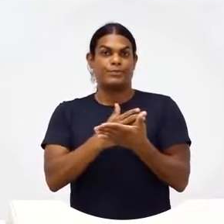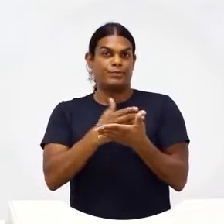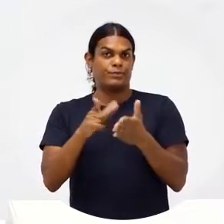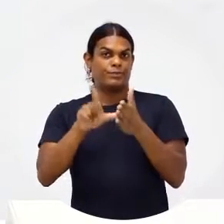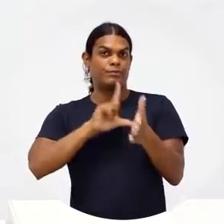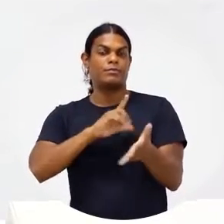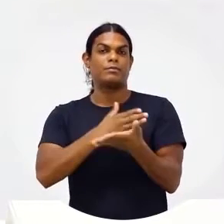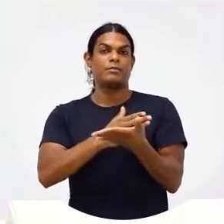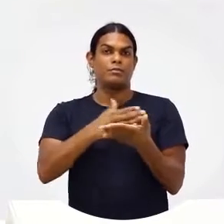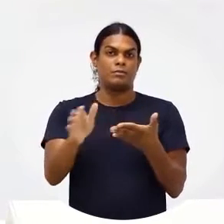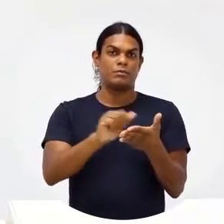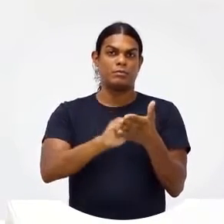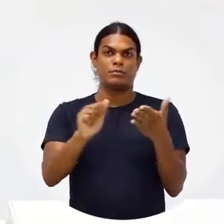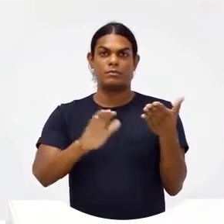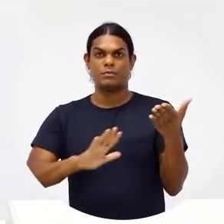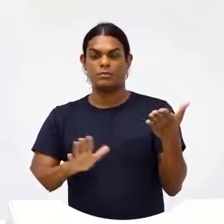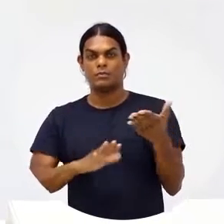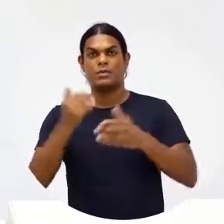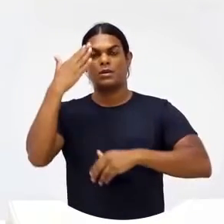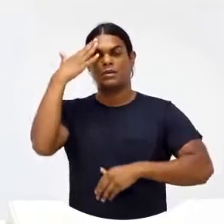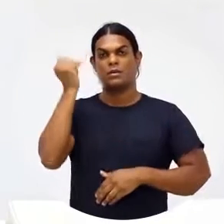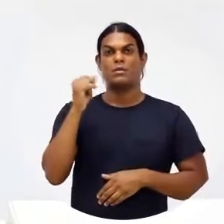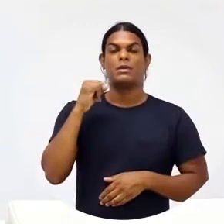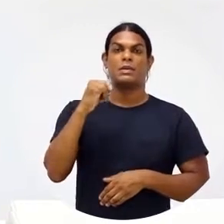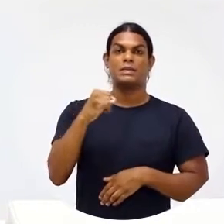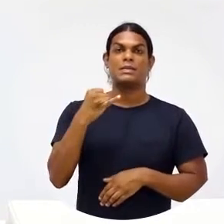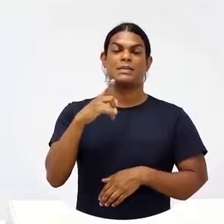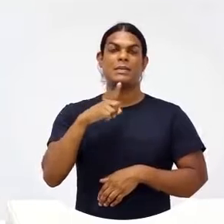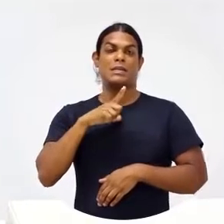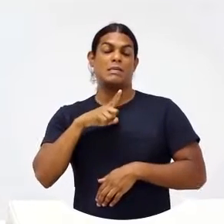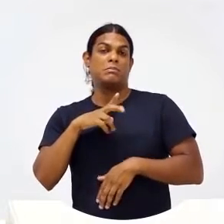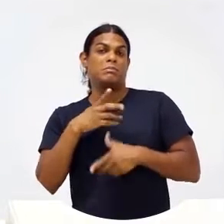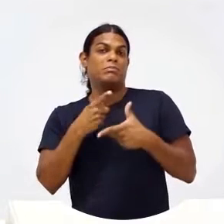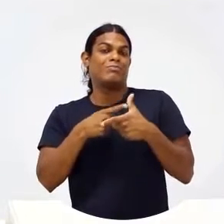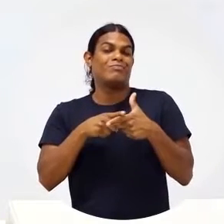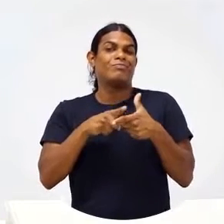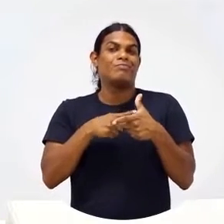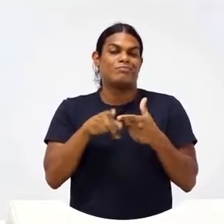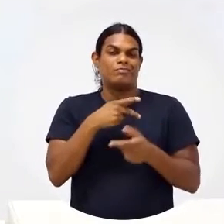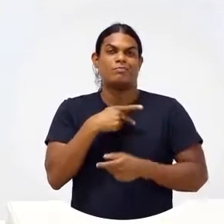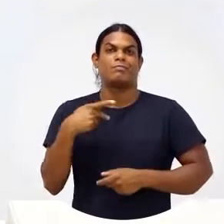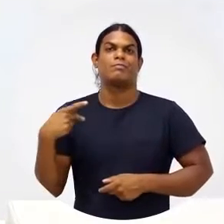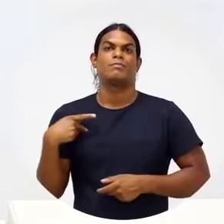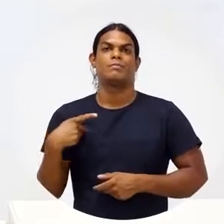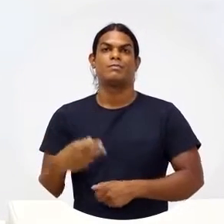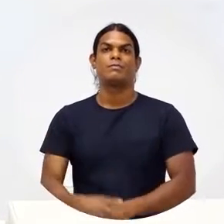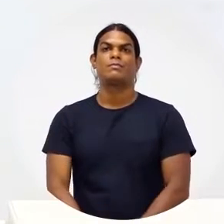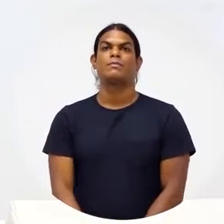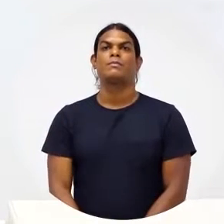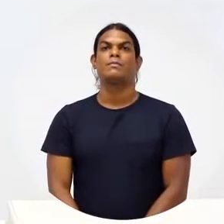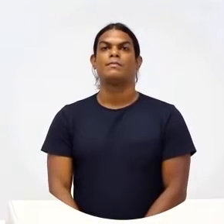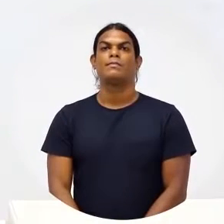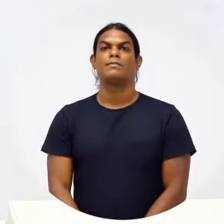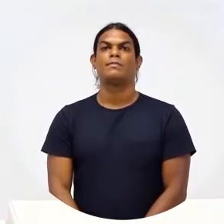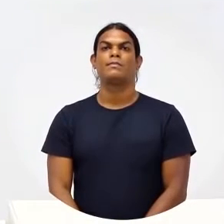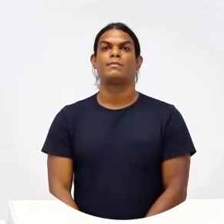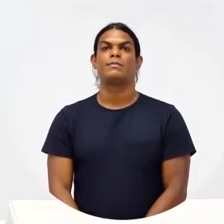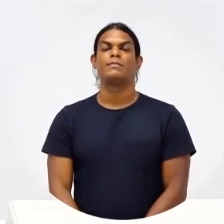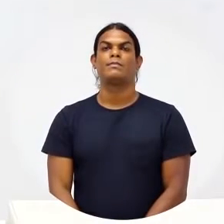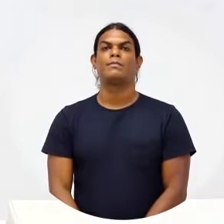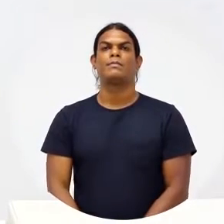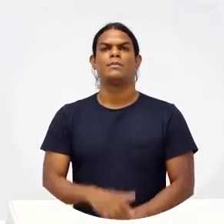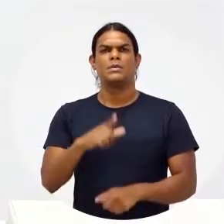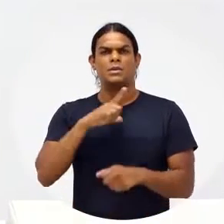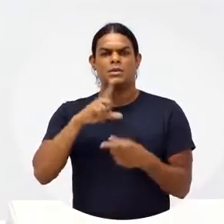suas atividades para saber se ele está apto ou inapto para exercer as suas funções. Temos